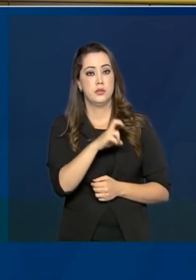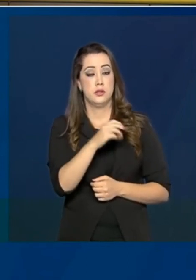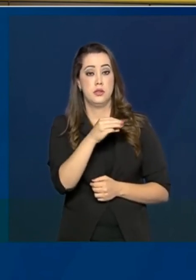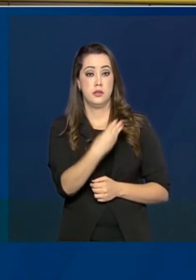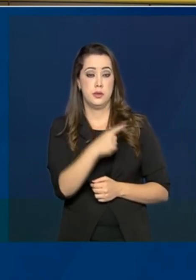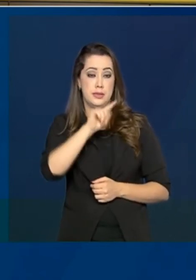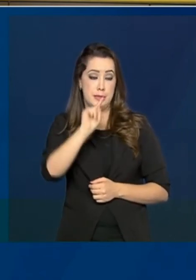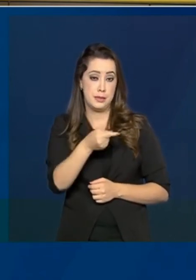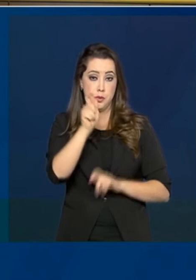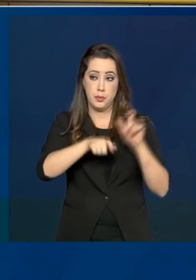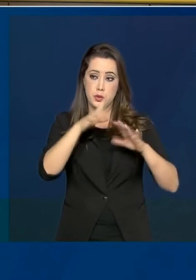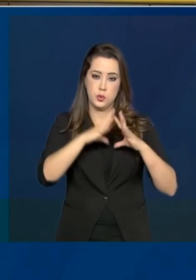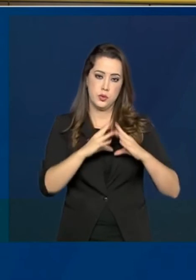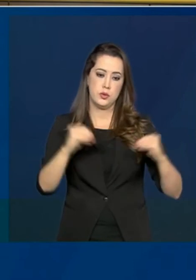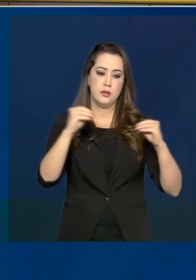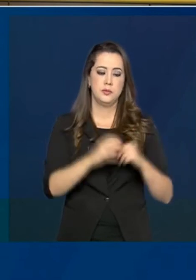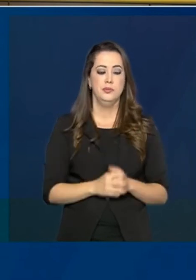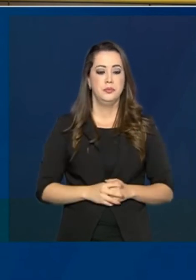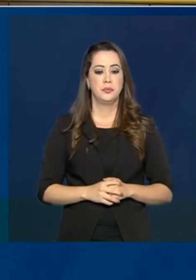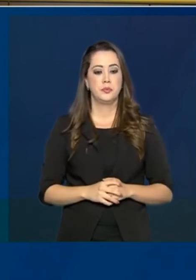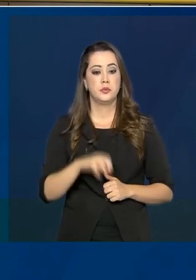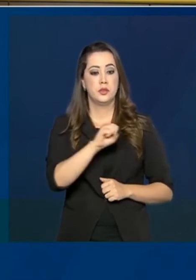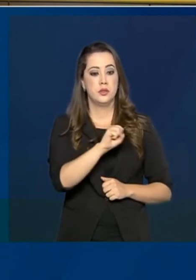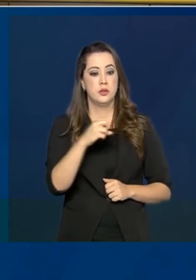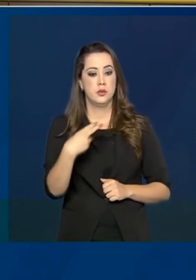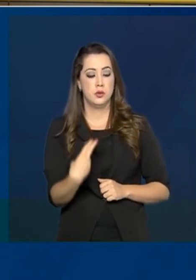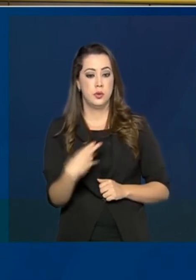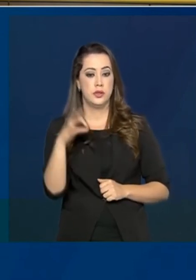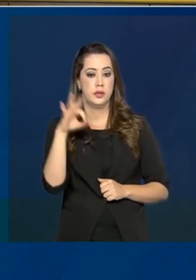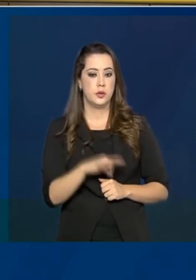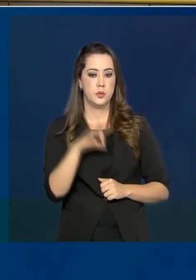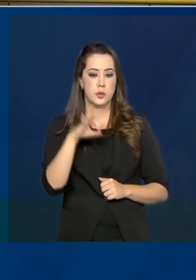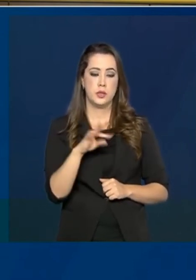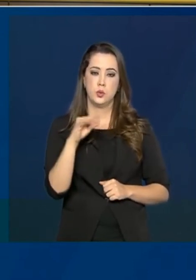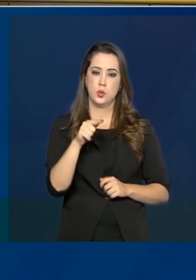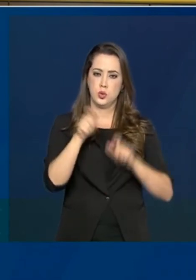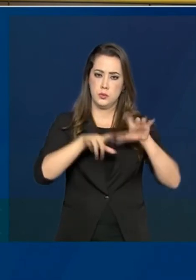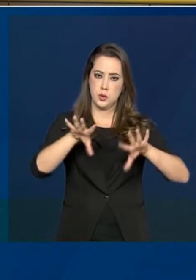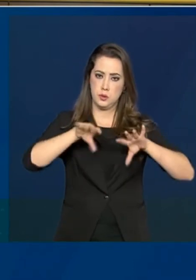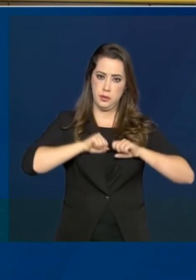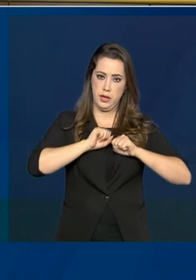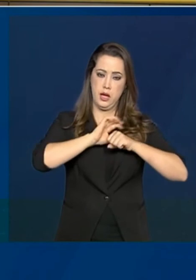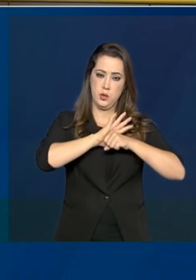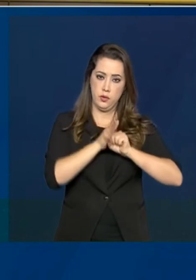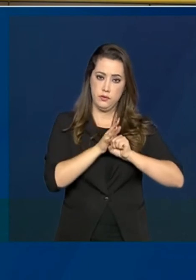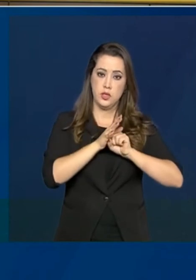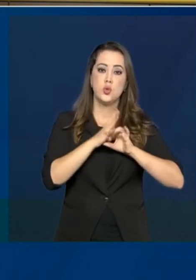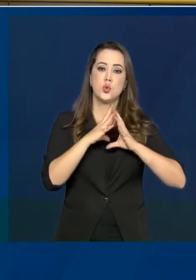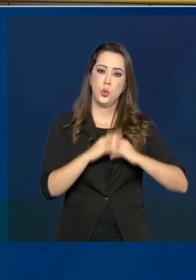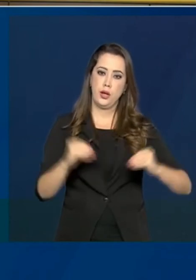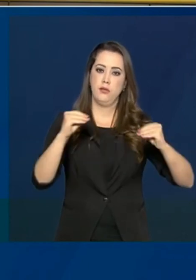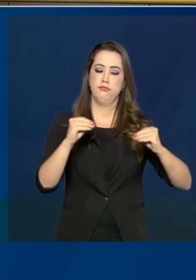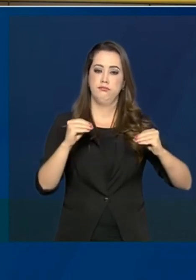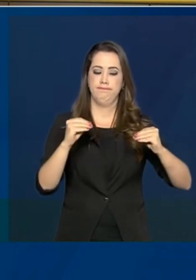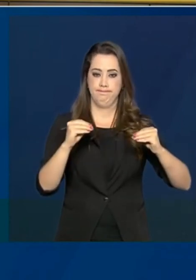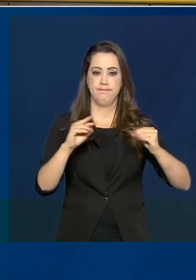3.453.336 pessoas recuperadas, 82% do total de casos já registrados no Brasil, mas equivale a